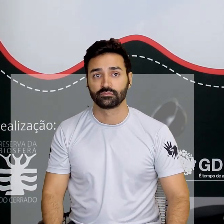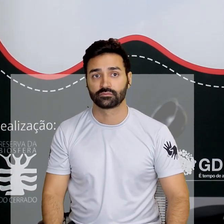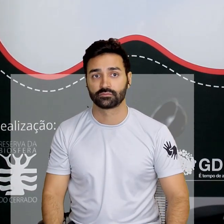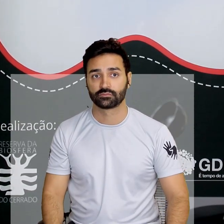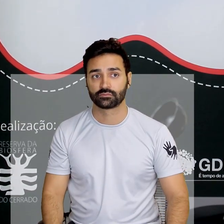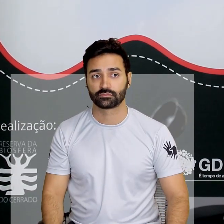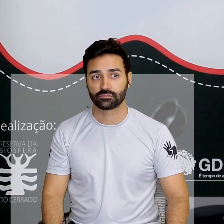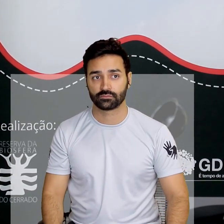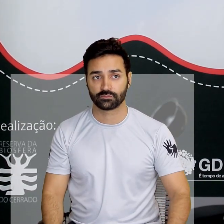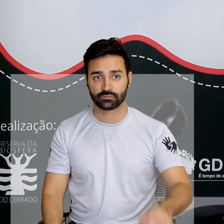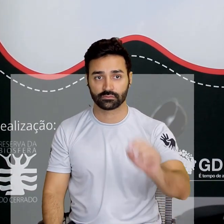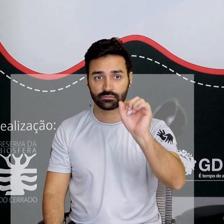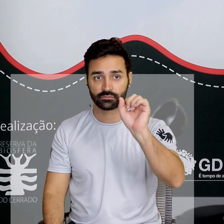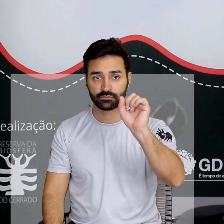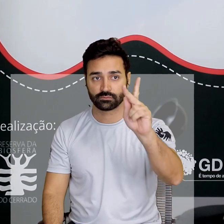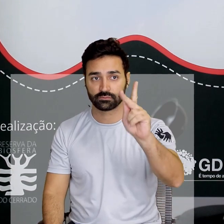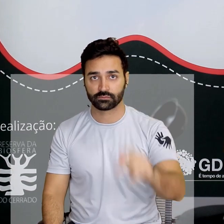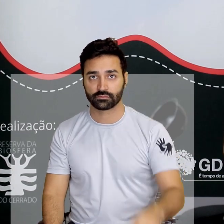Ok?